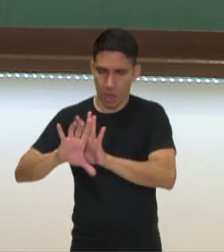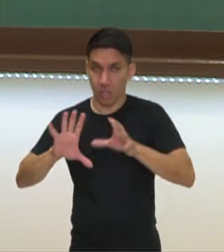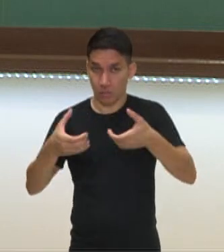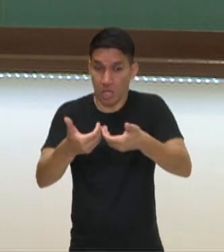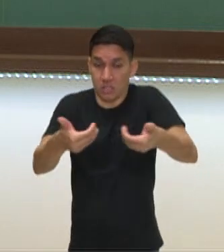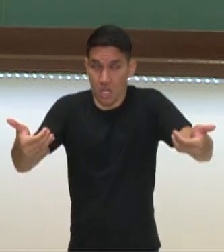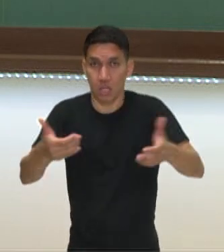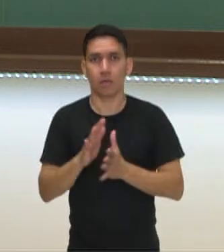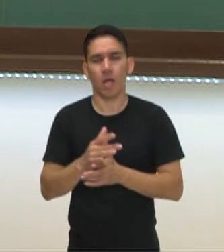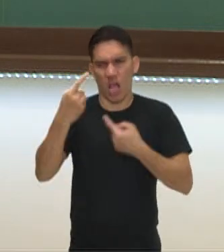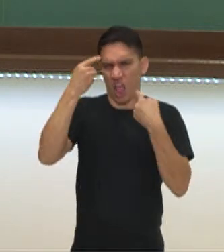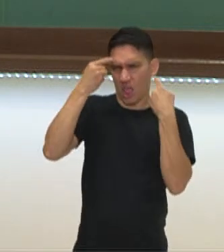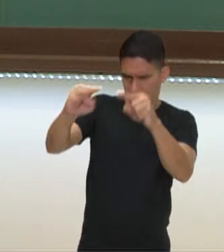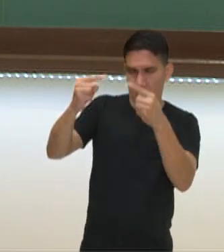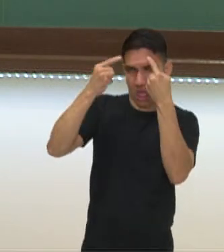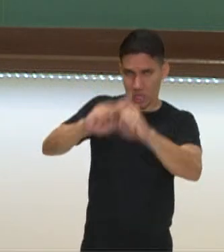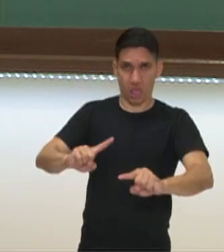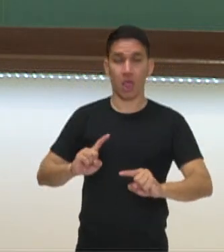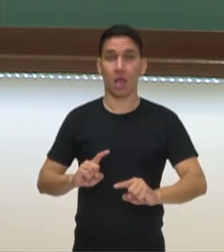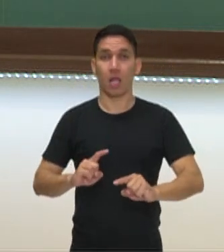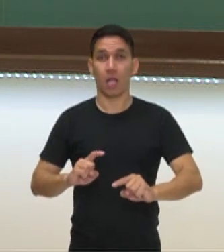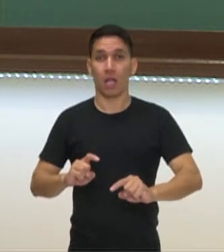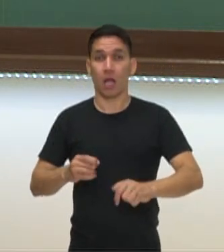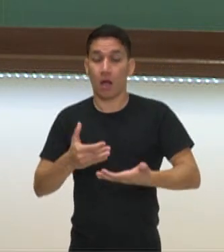a violência racial,